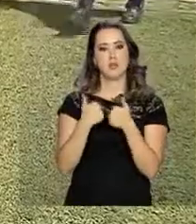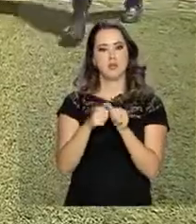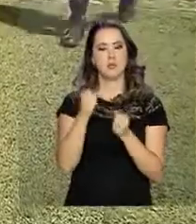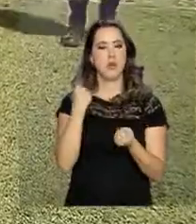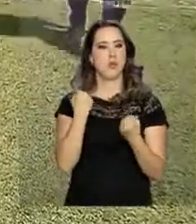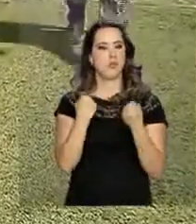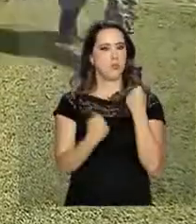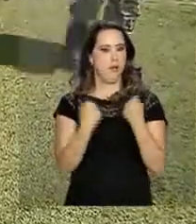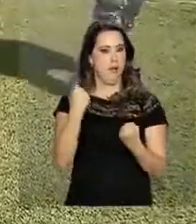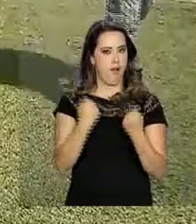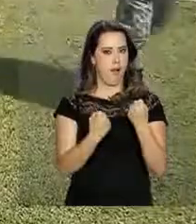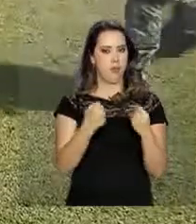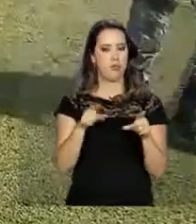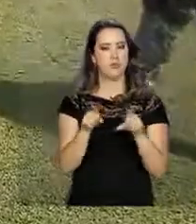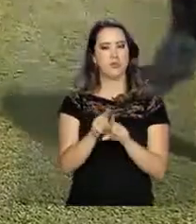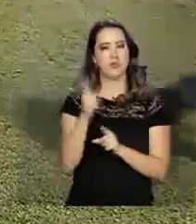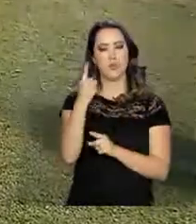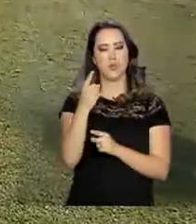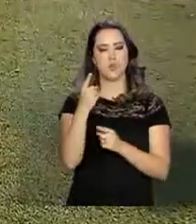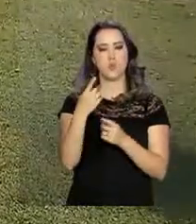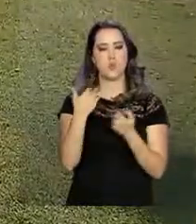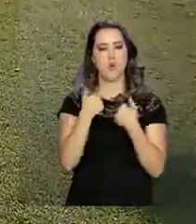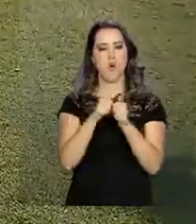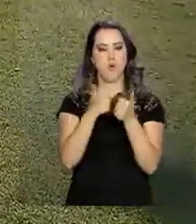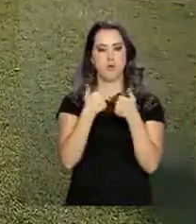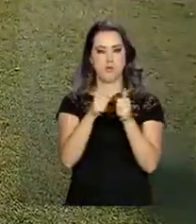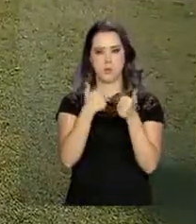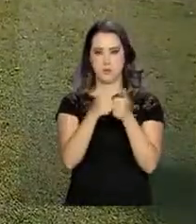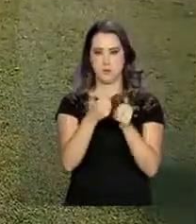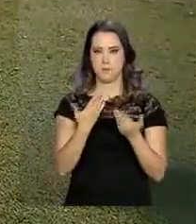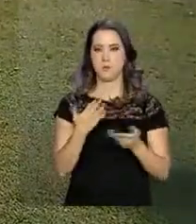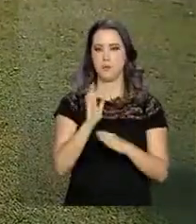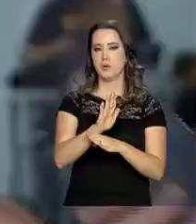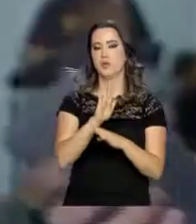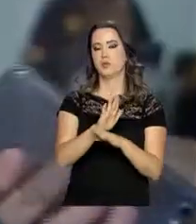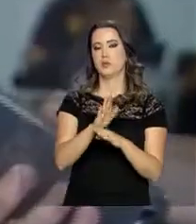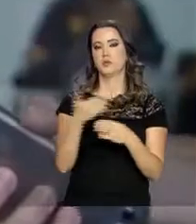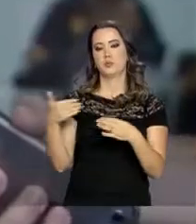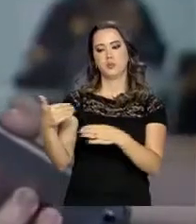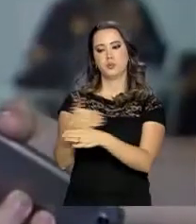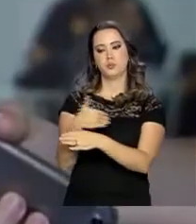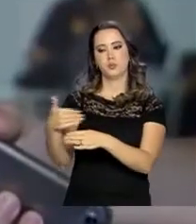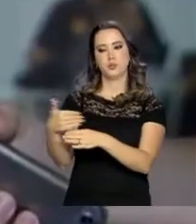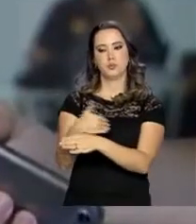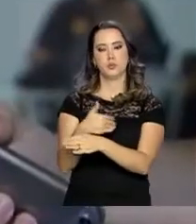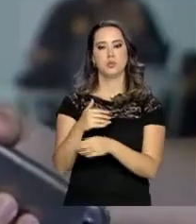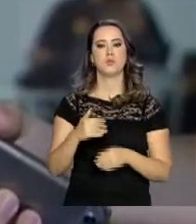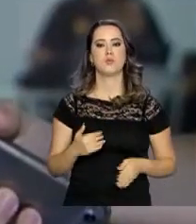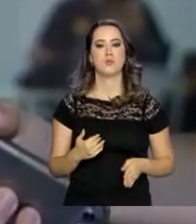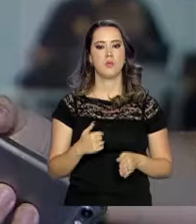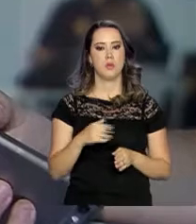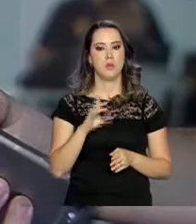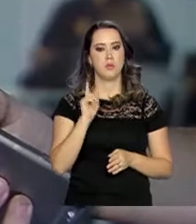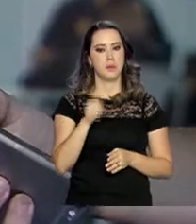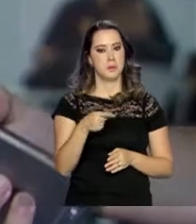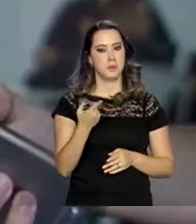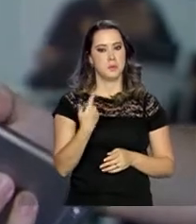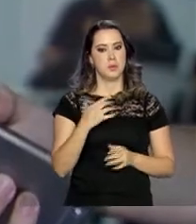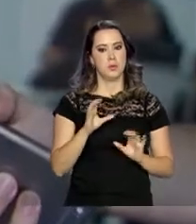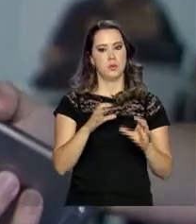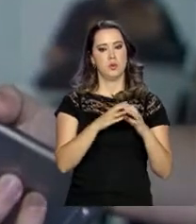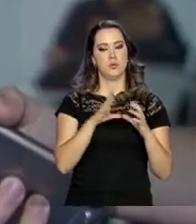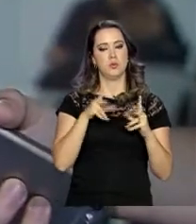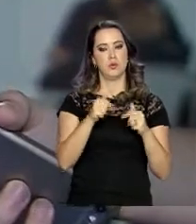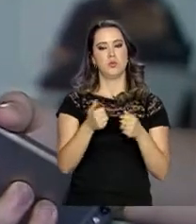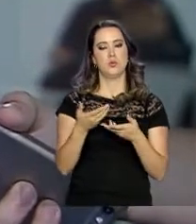trazendo 16 caminhonetes e um ônibus para reforçar o trabalho na fronteira. Os agentes vão fazer um trabalho relacionado a toda